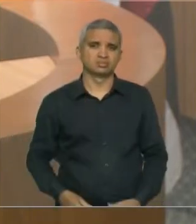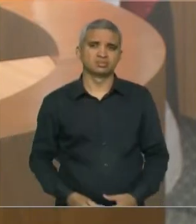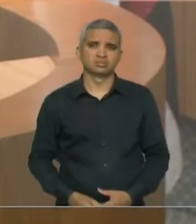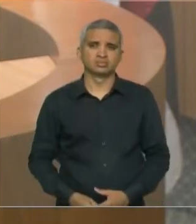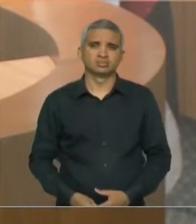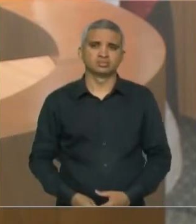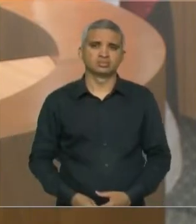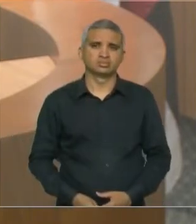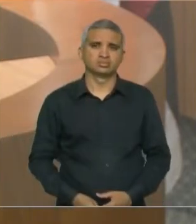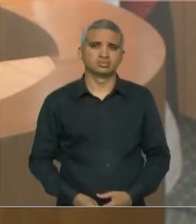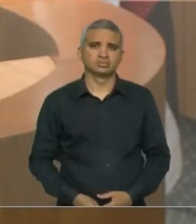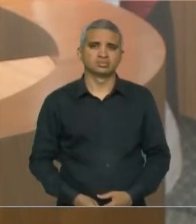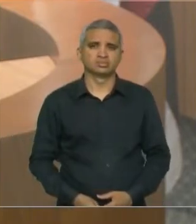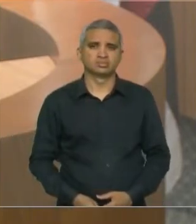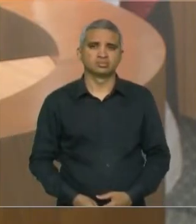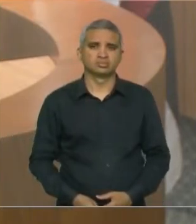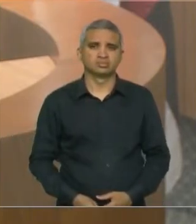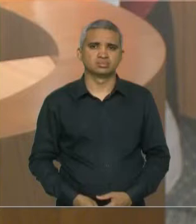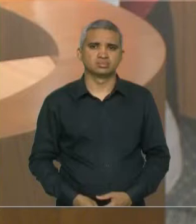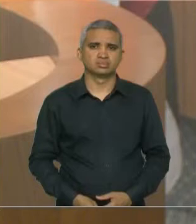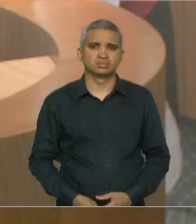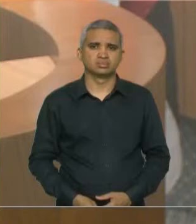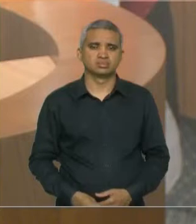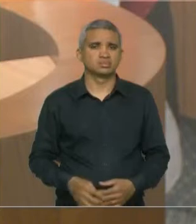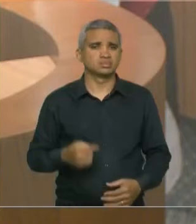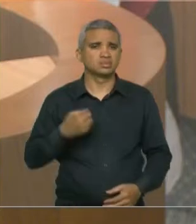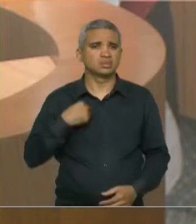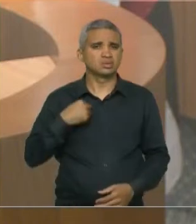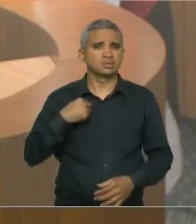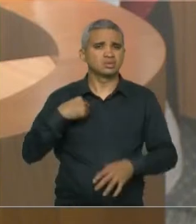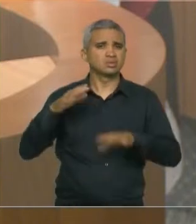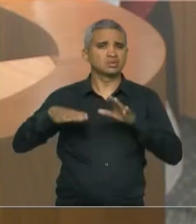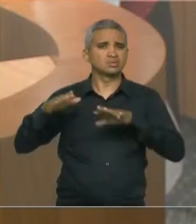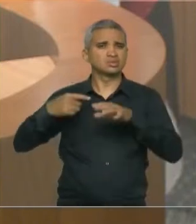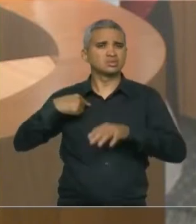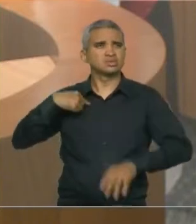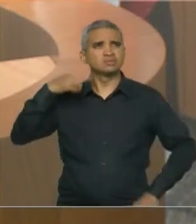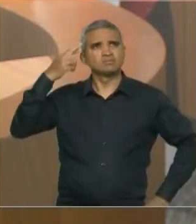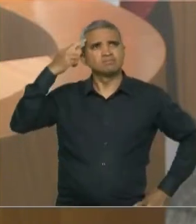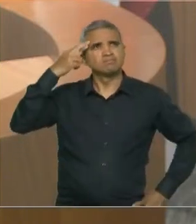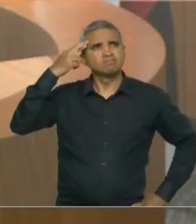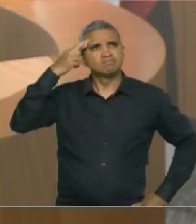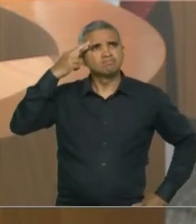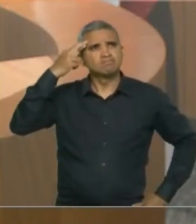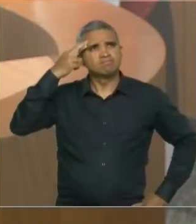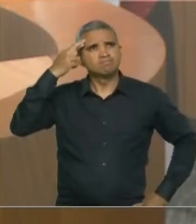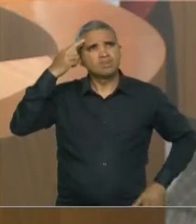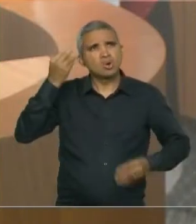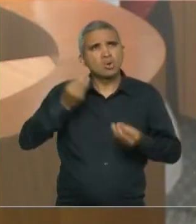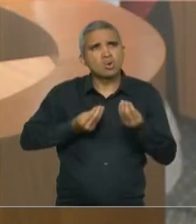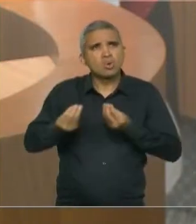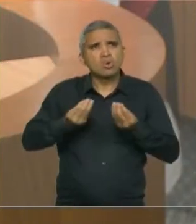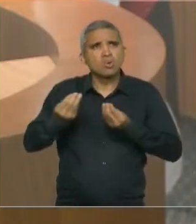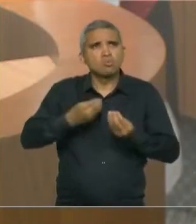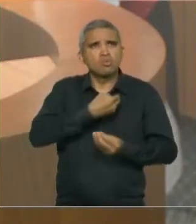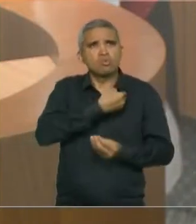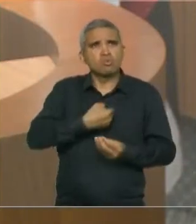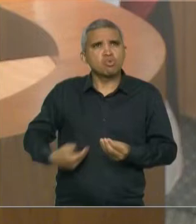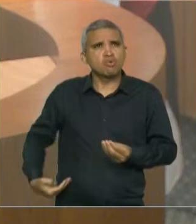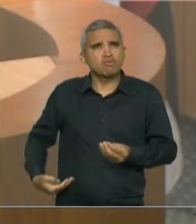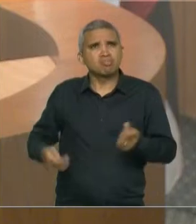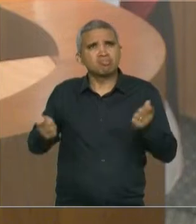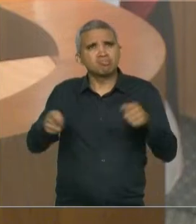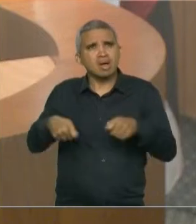Às vezes fico imaginando como o governo tem conseguido colocar tanto recurso na saúde, na